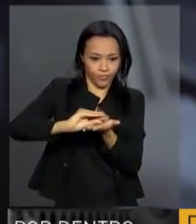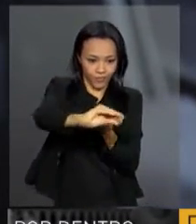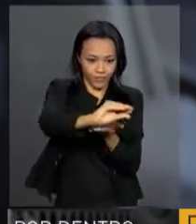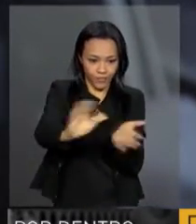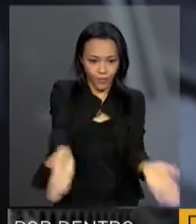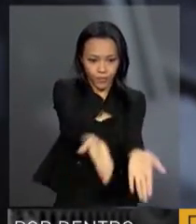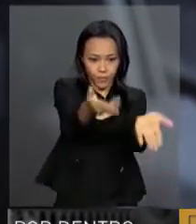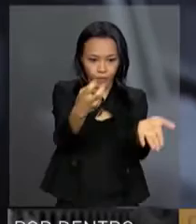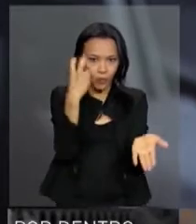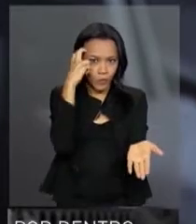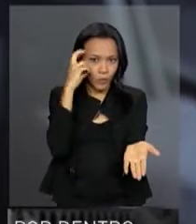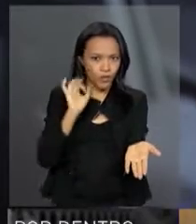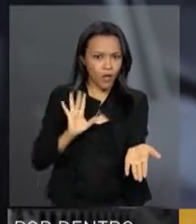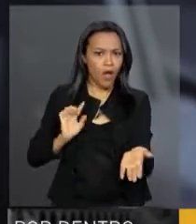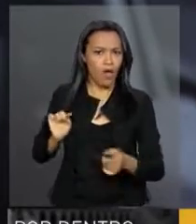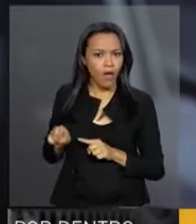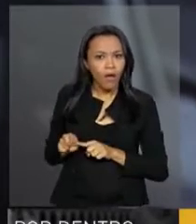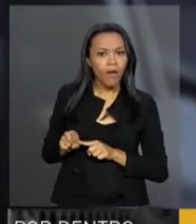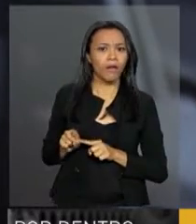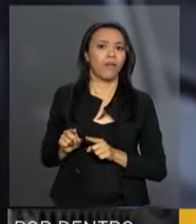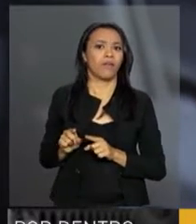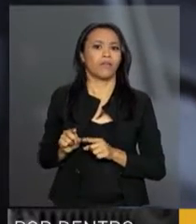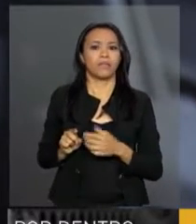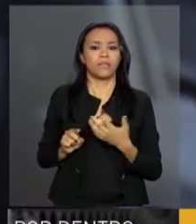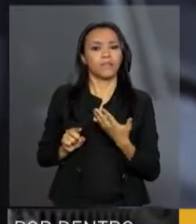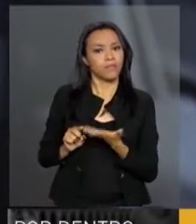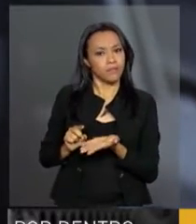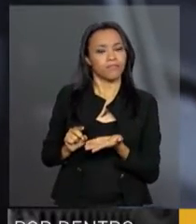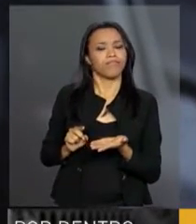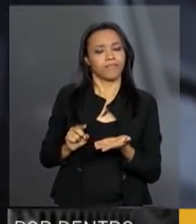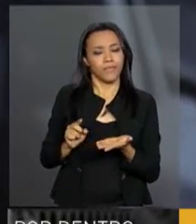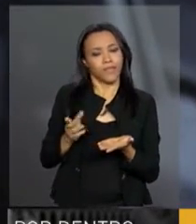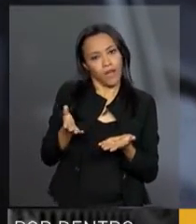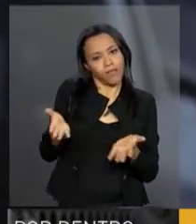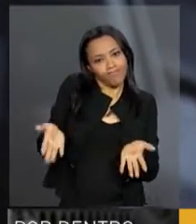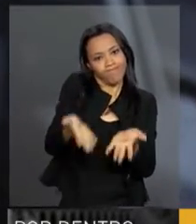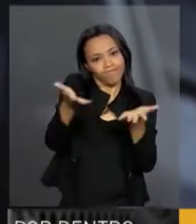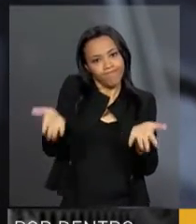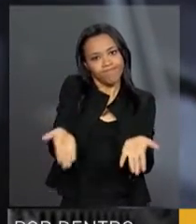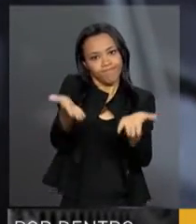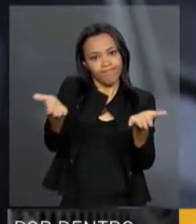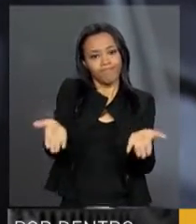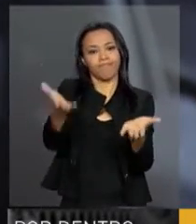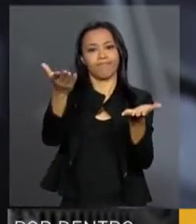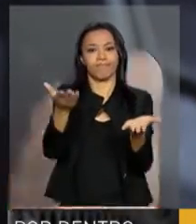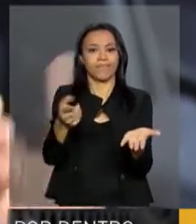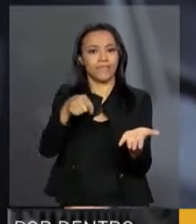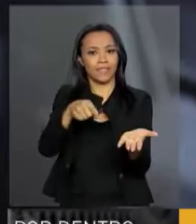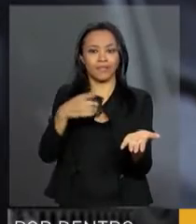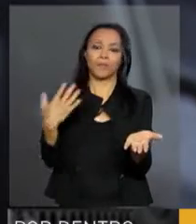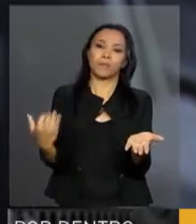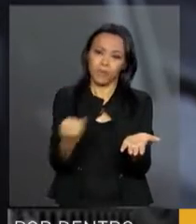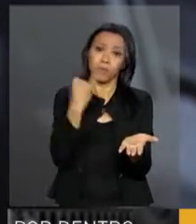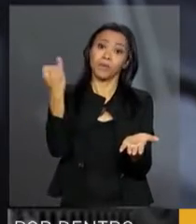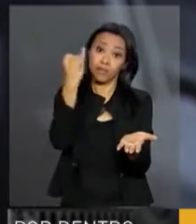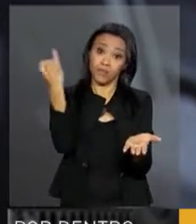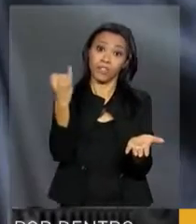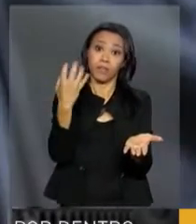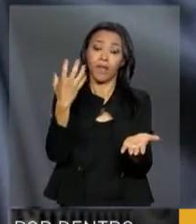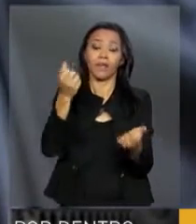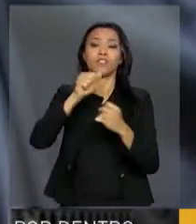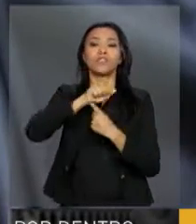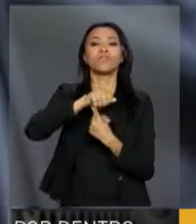ser alguém que está contribuindo com uma expressão fundamental da